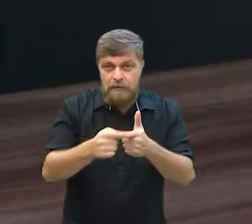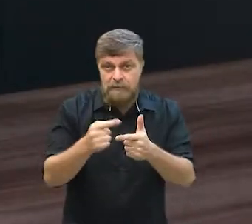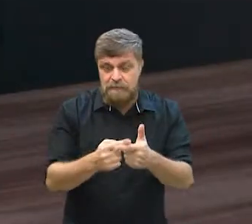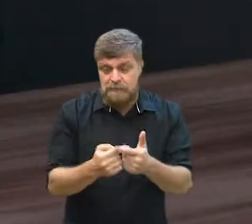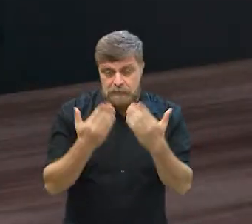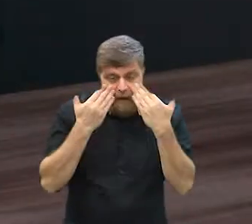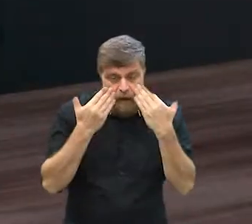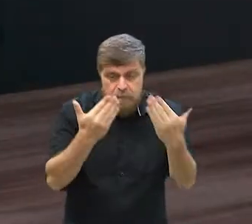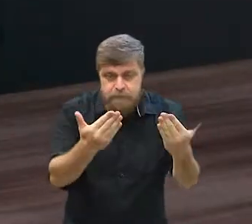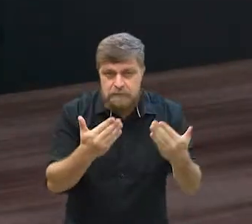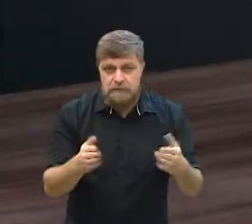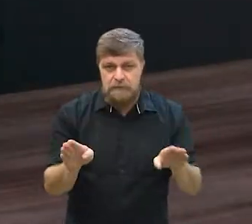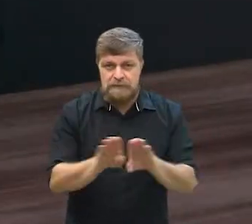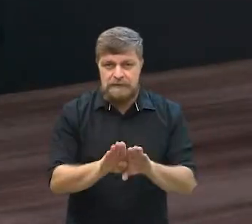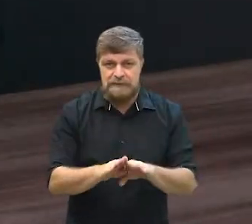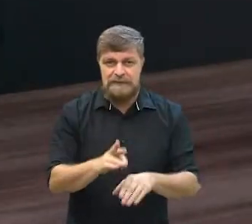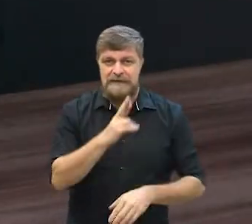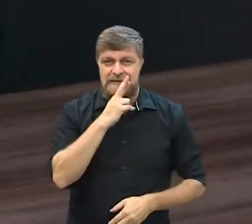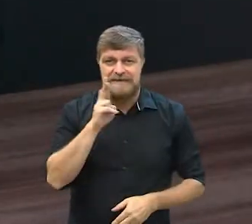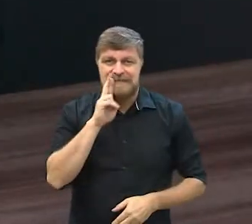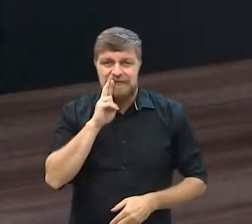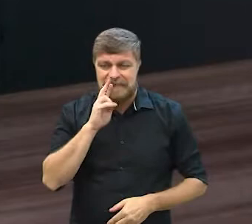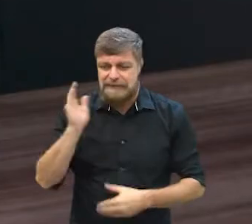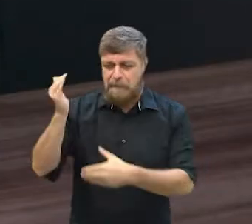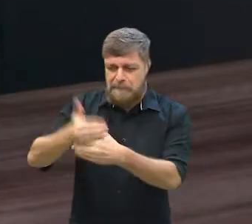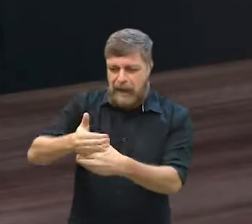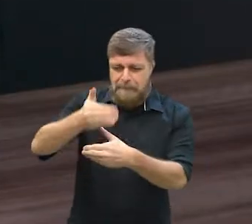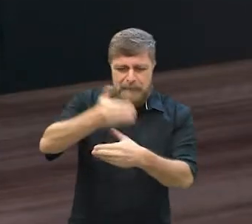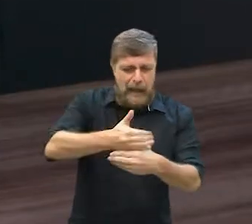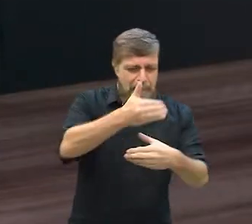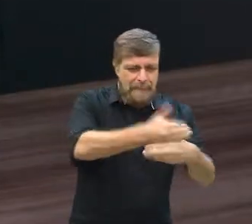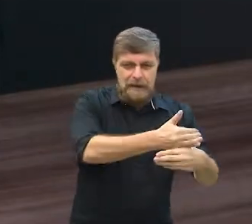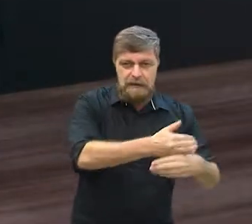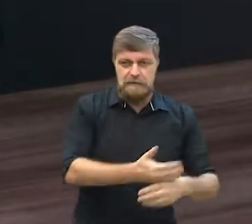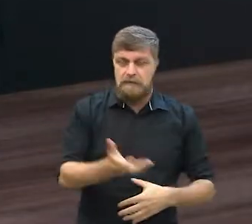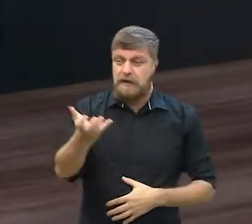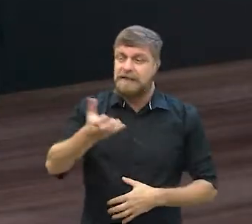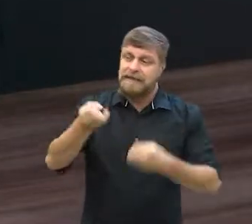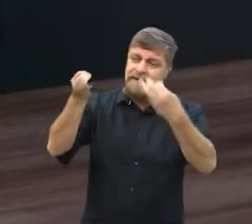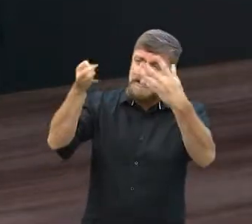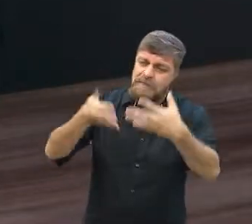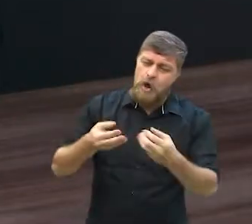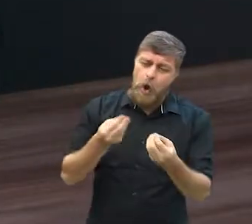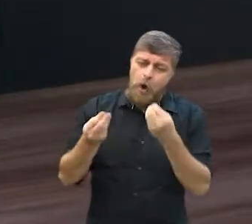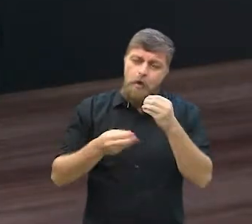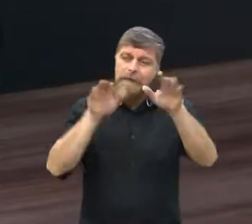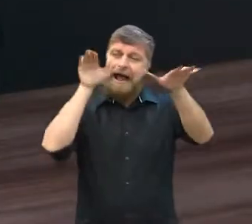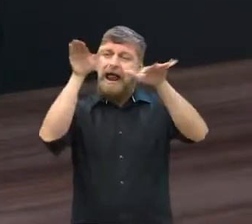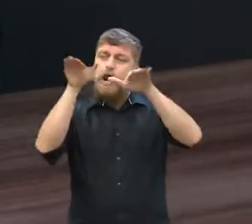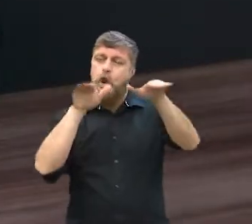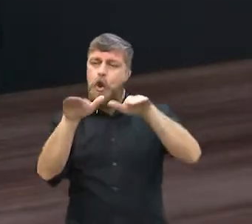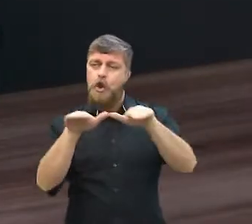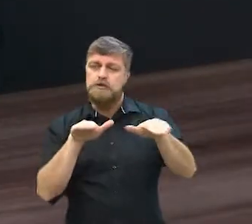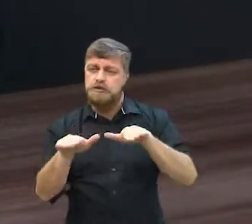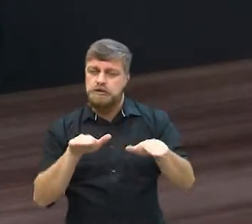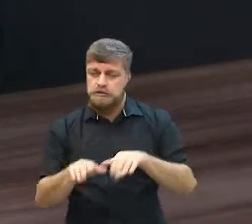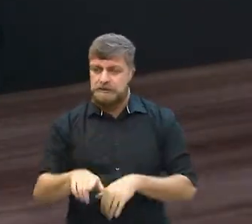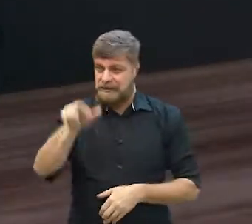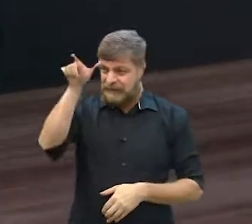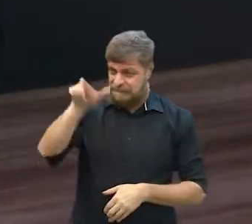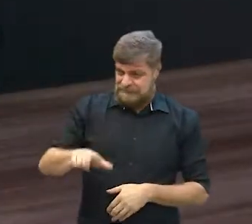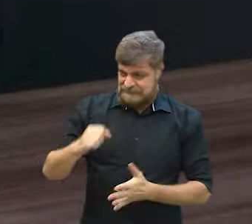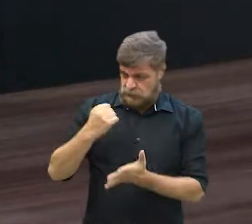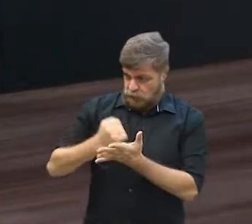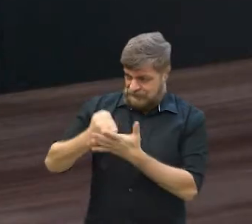tão grande como o fechamento de bares e restaurantes, eu queria que você falasse um pouquinho dessa logística.